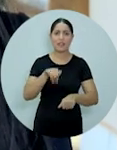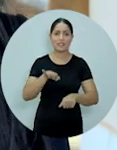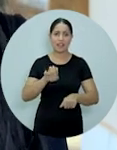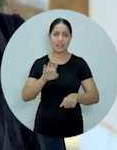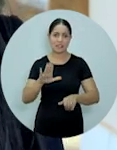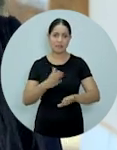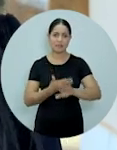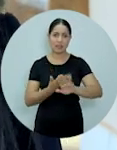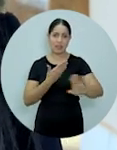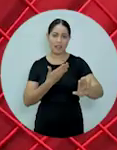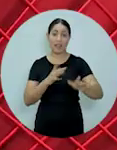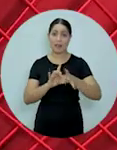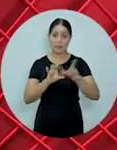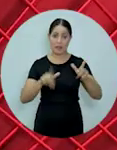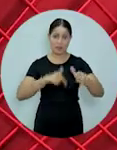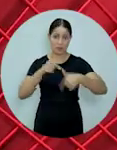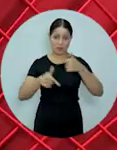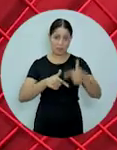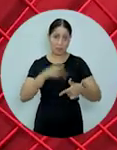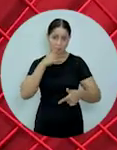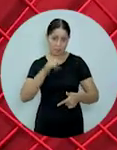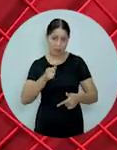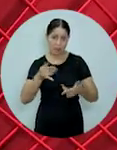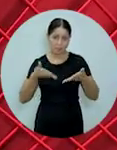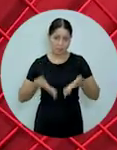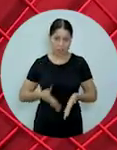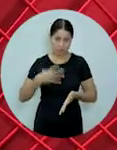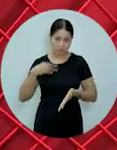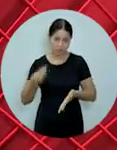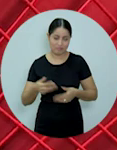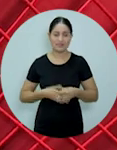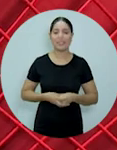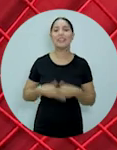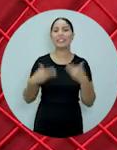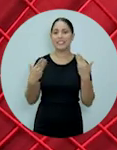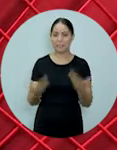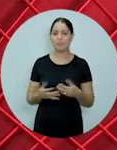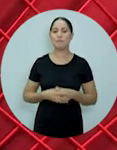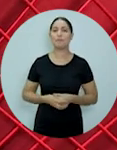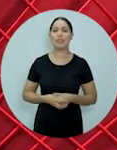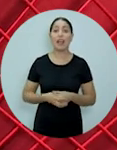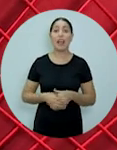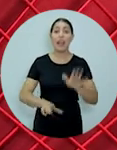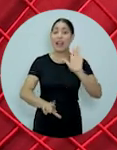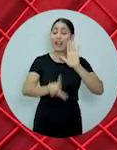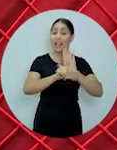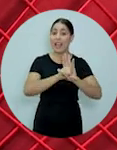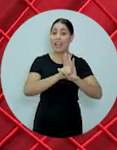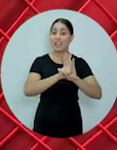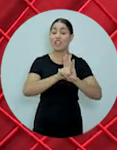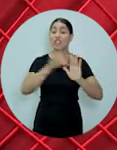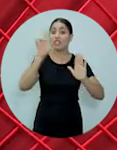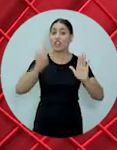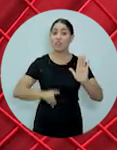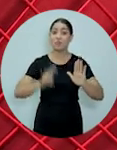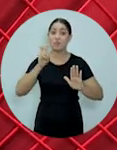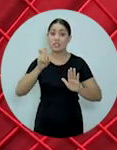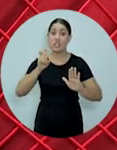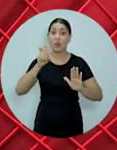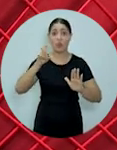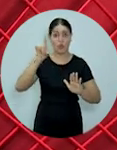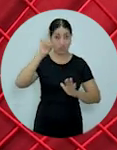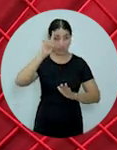licença paternidade no trabalho. Oi, Rebeca. Hoje, por lei, a licença paternidade é de 5